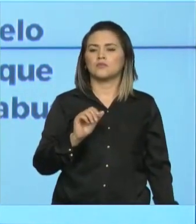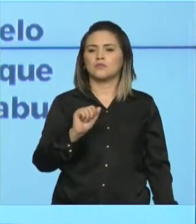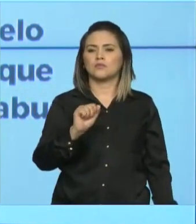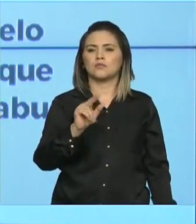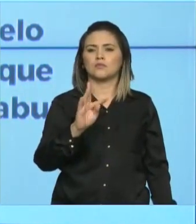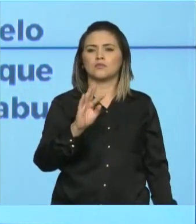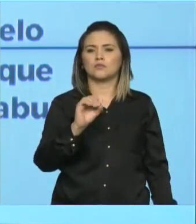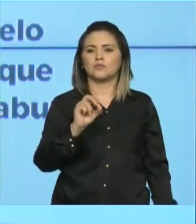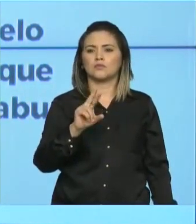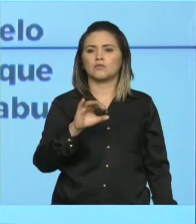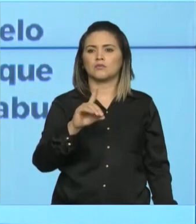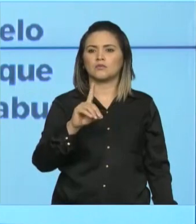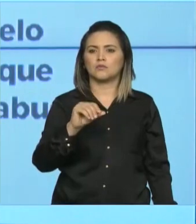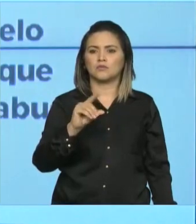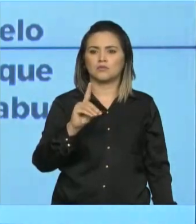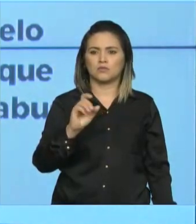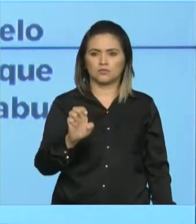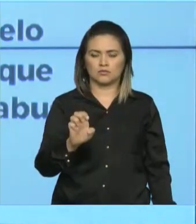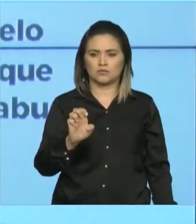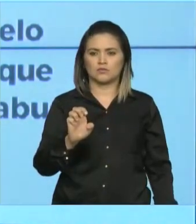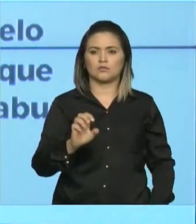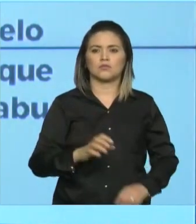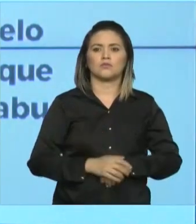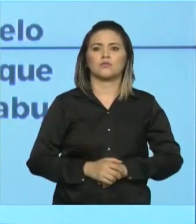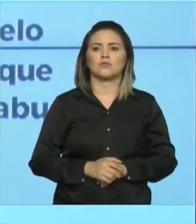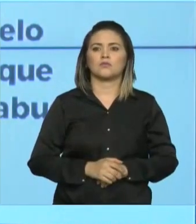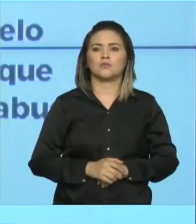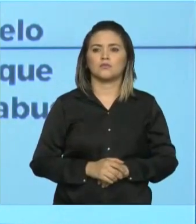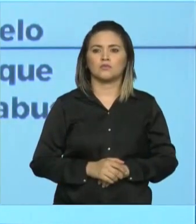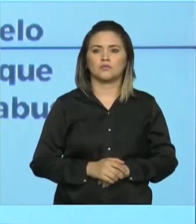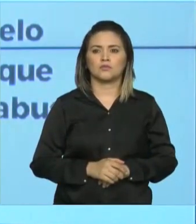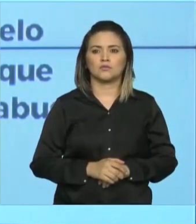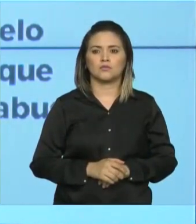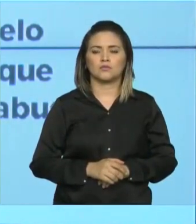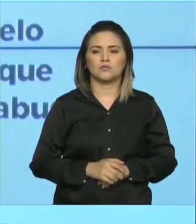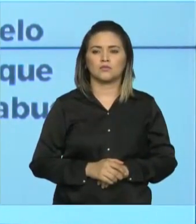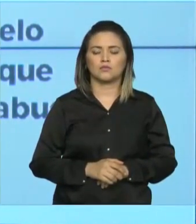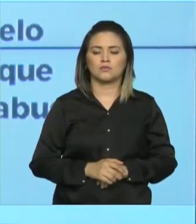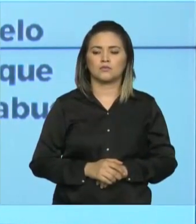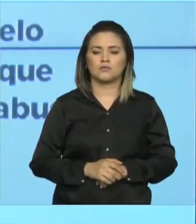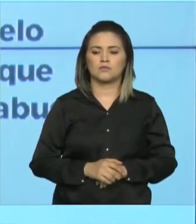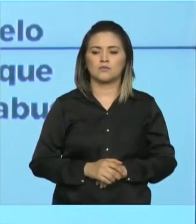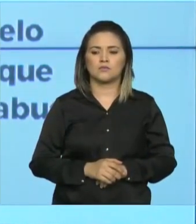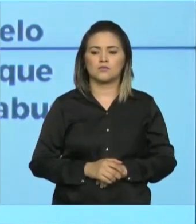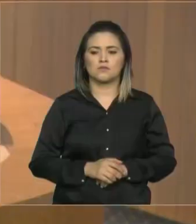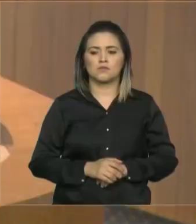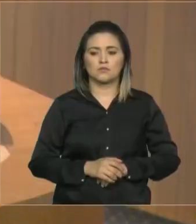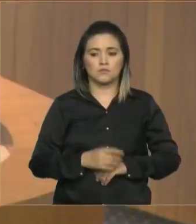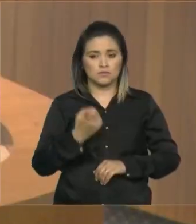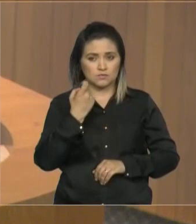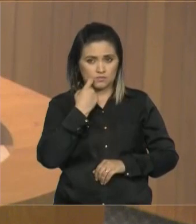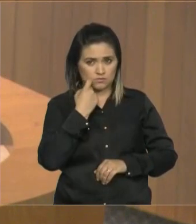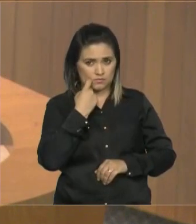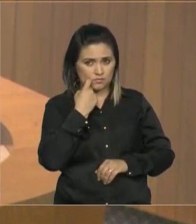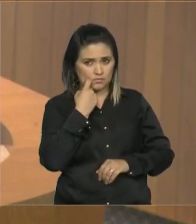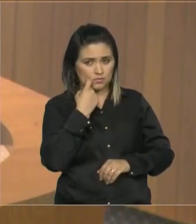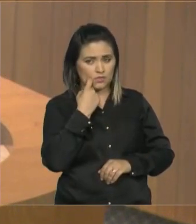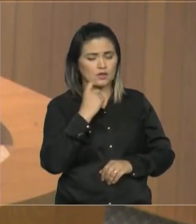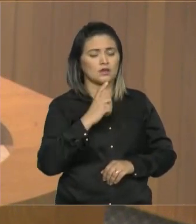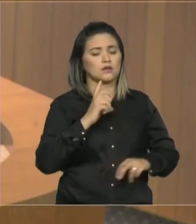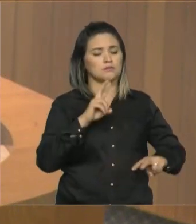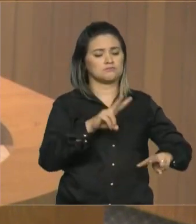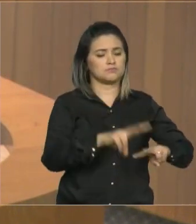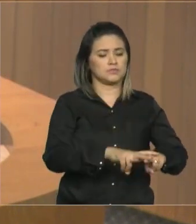motivada pelo não pagamento de pensão alimentícia, e ninguém vai discutir jamais a prisão de quem não paga